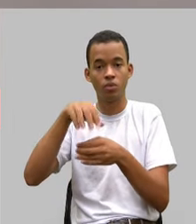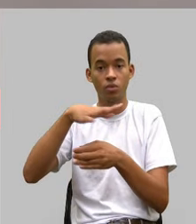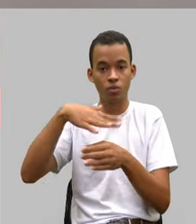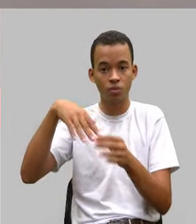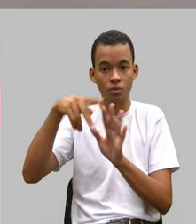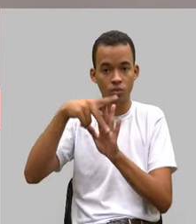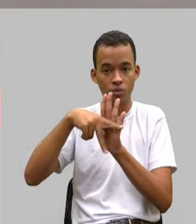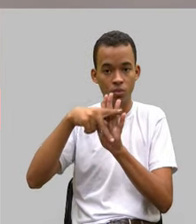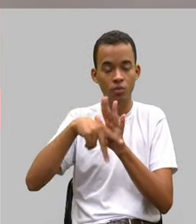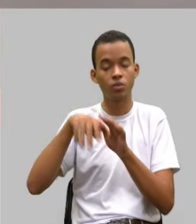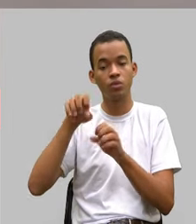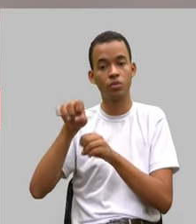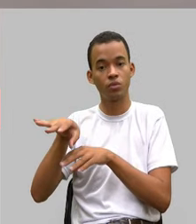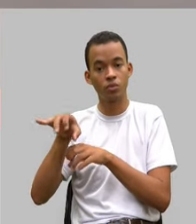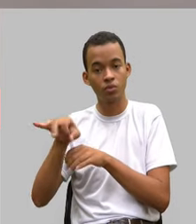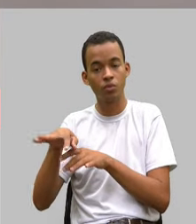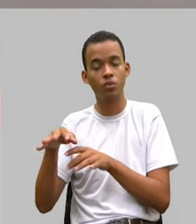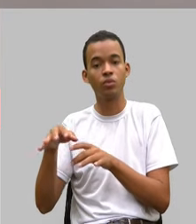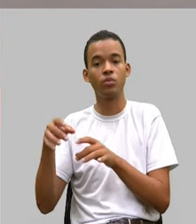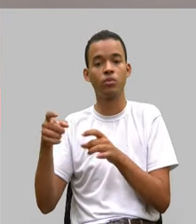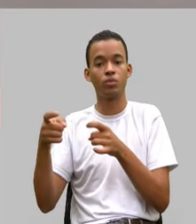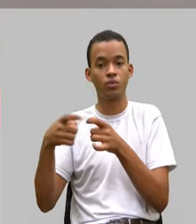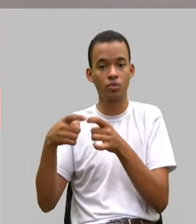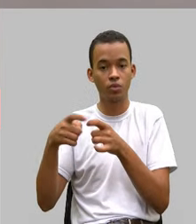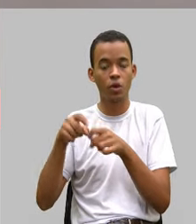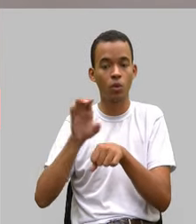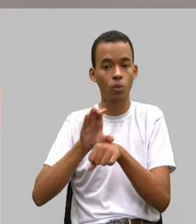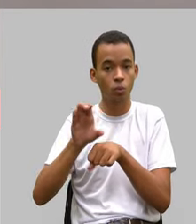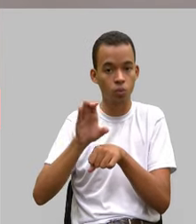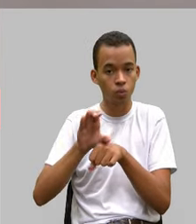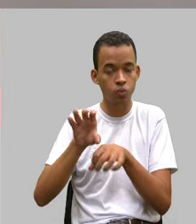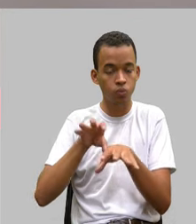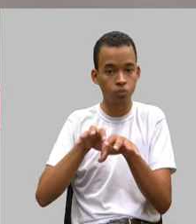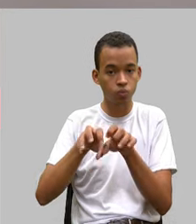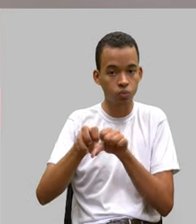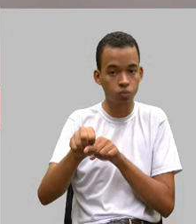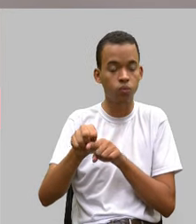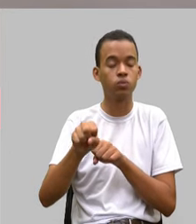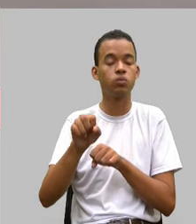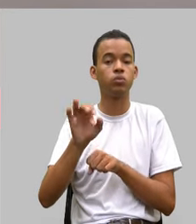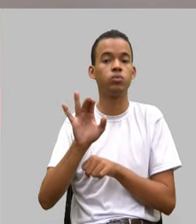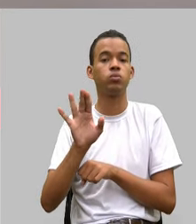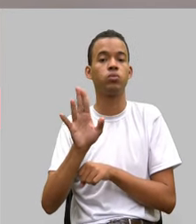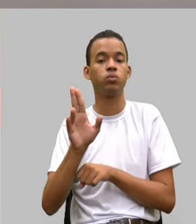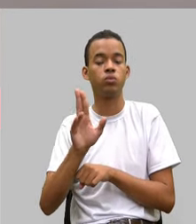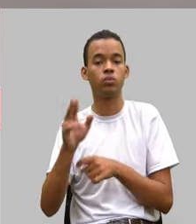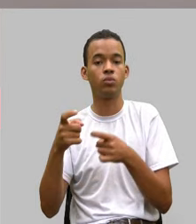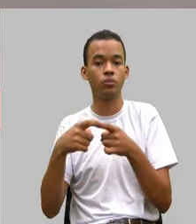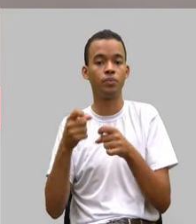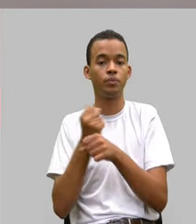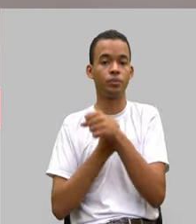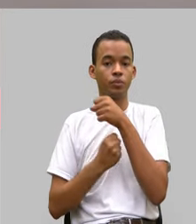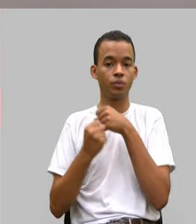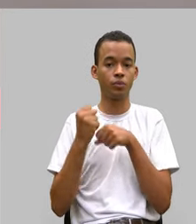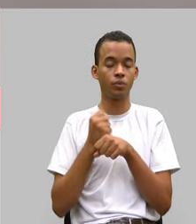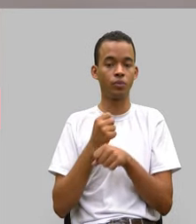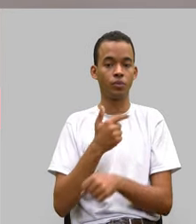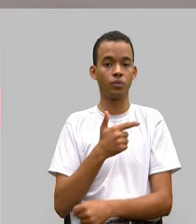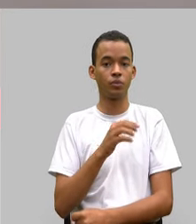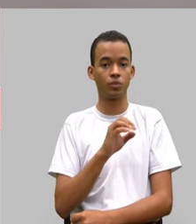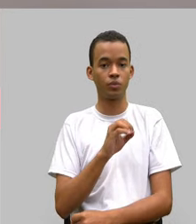de médicos em cannabis medicinal desde 2015 e também Expert da weeken